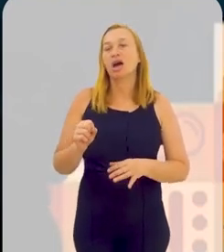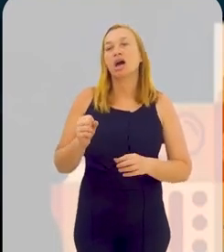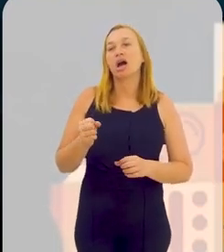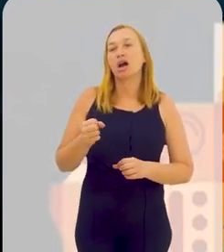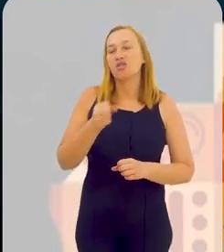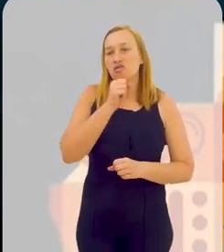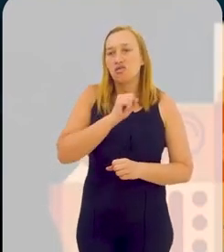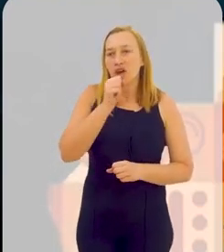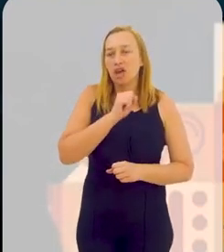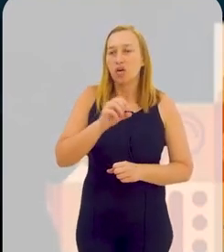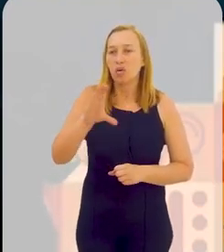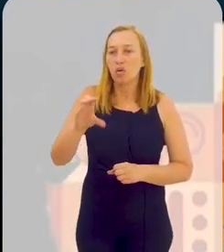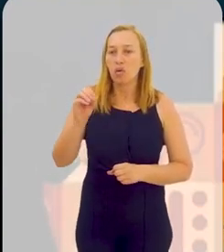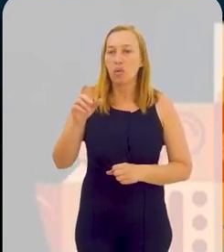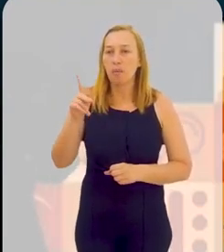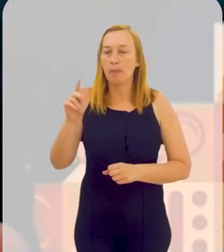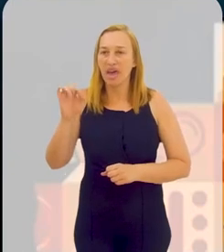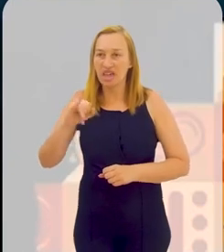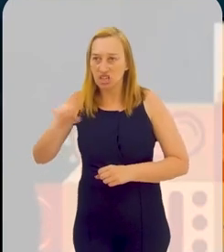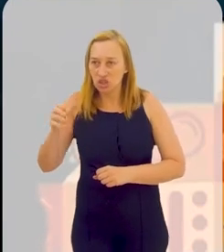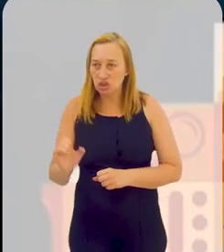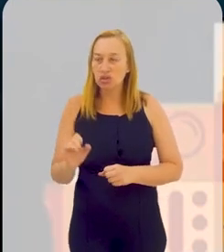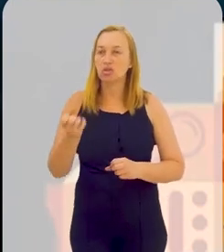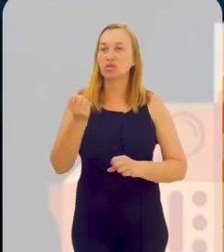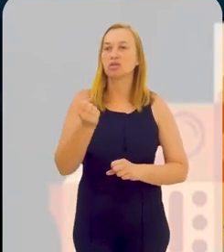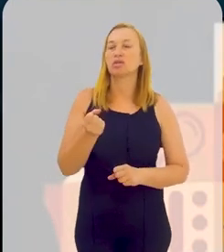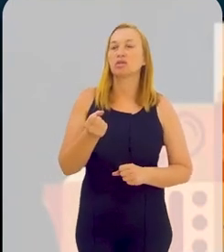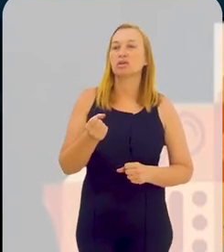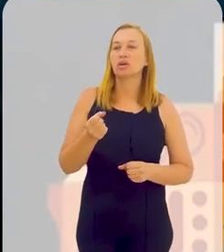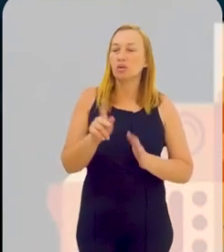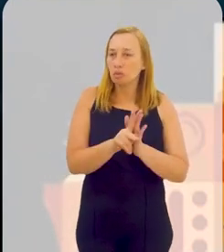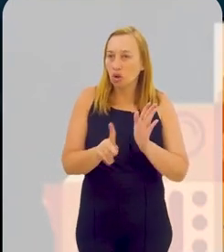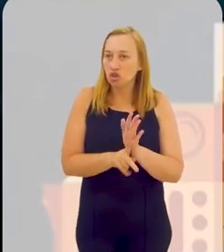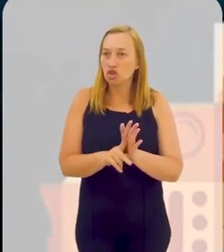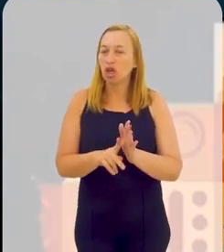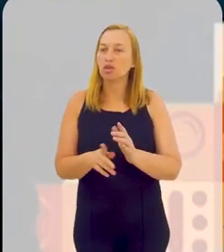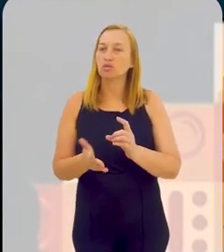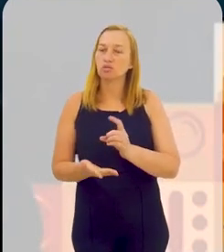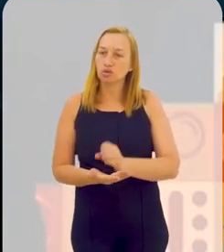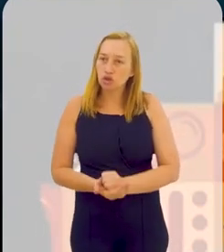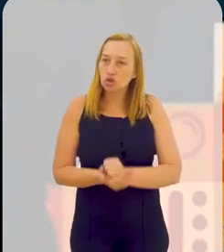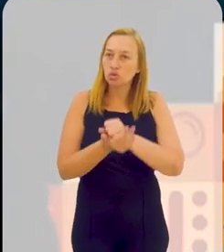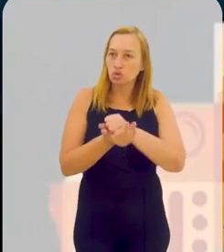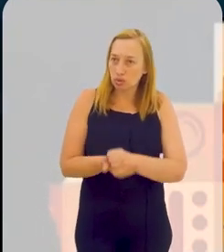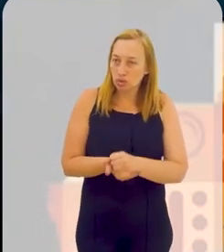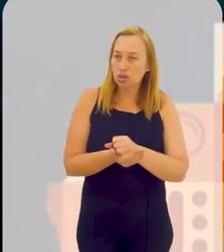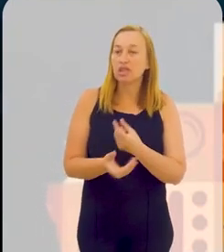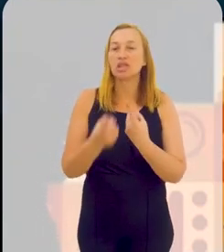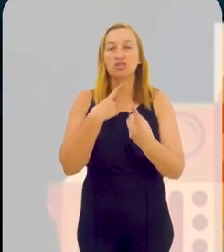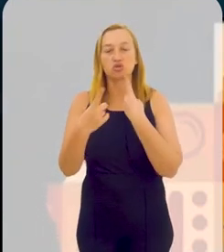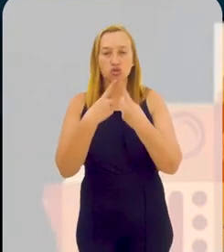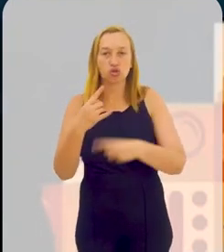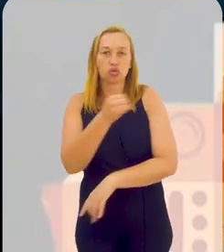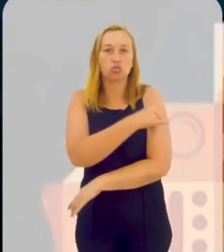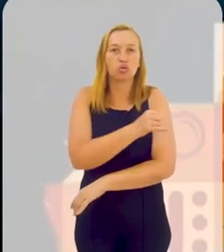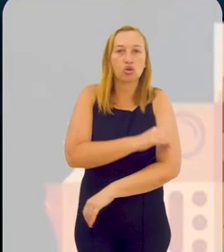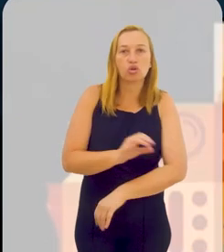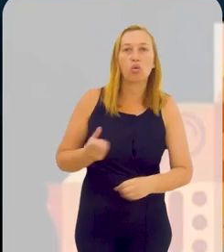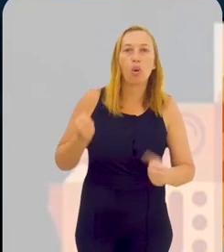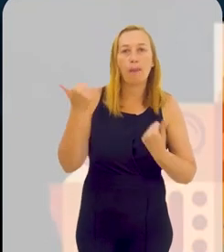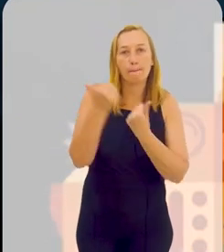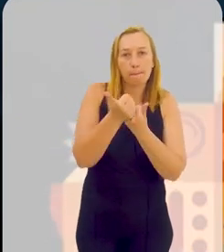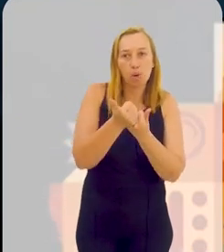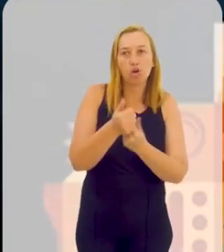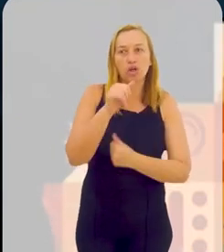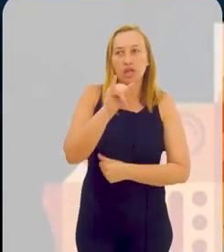antigo Comperge, né, se colocar ali um distrito industrial. Né? Esse é um dos projetos estruturantes que está sendo discutido no Rio de Janeiro,